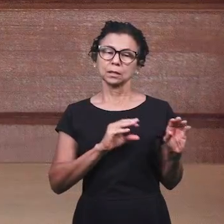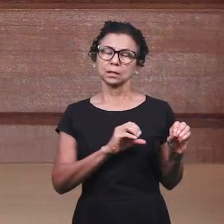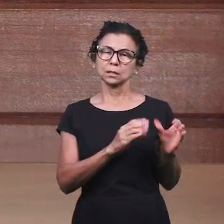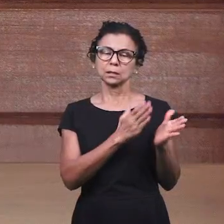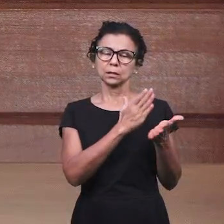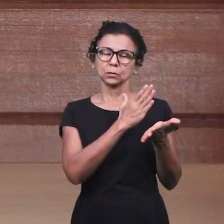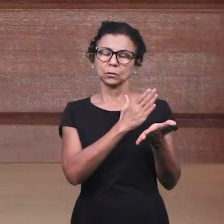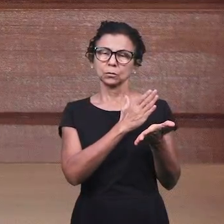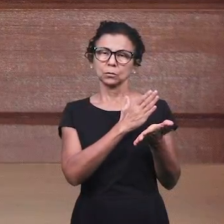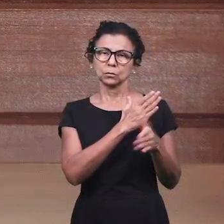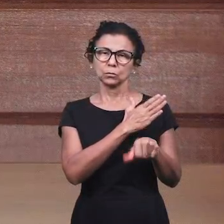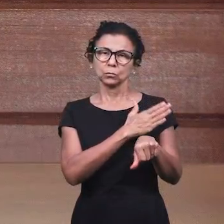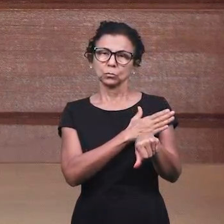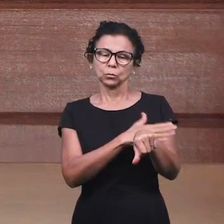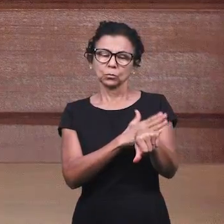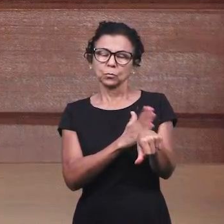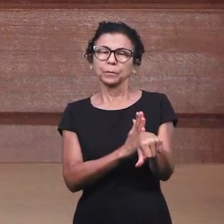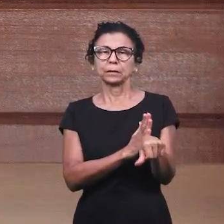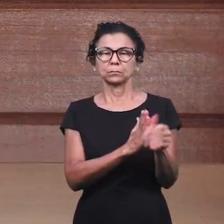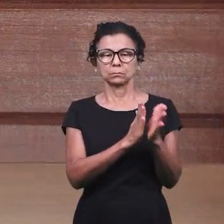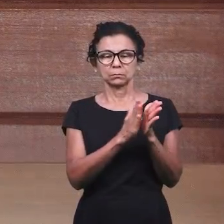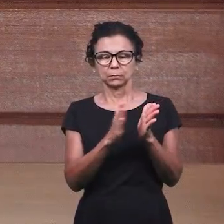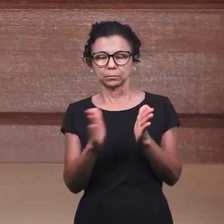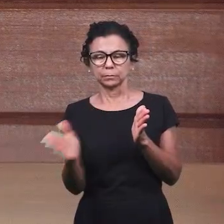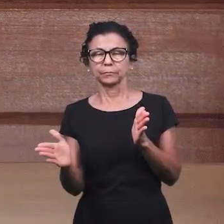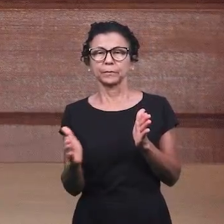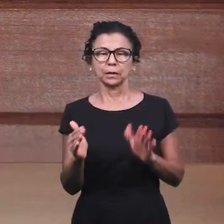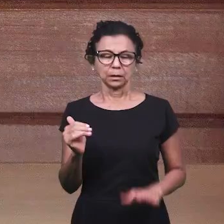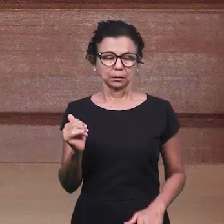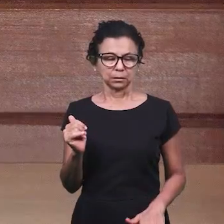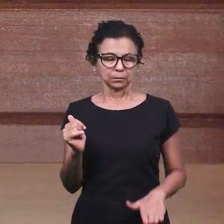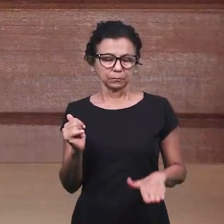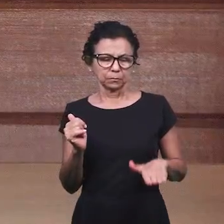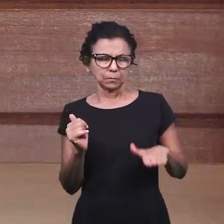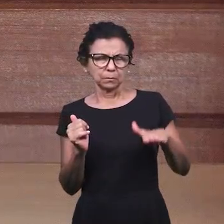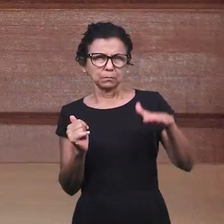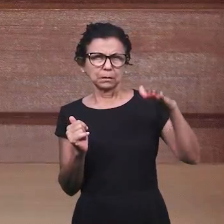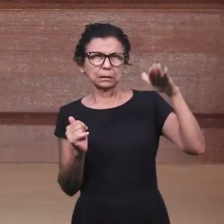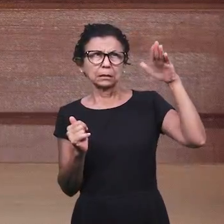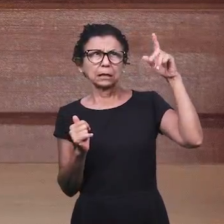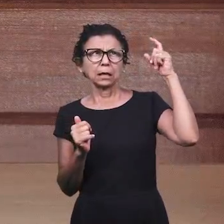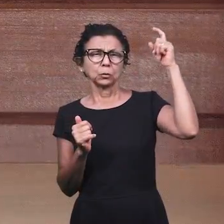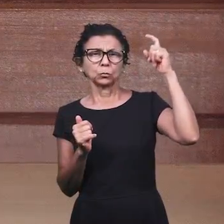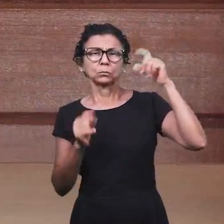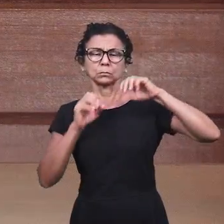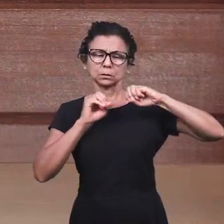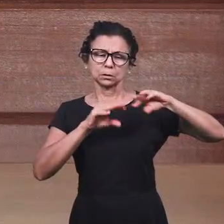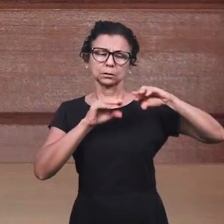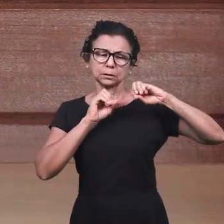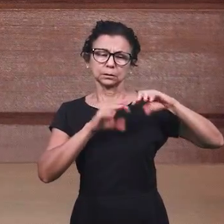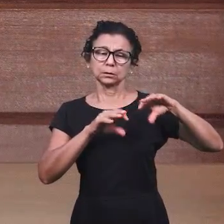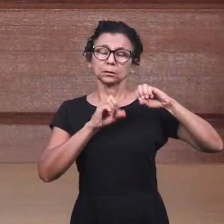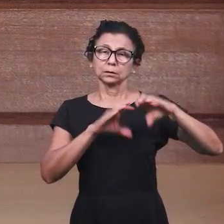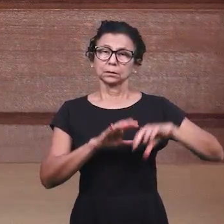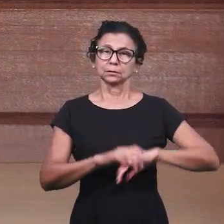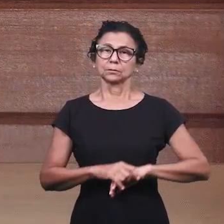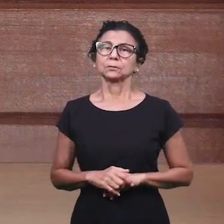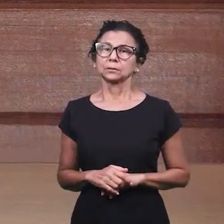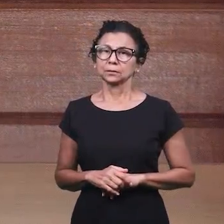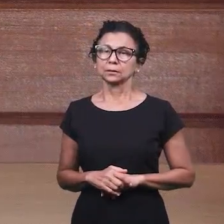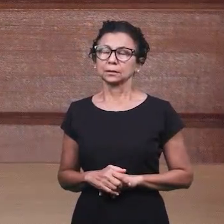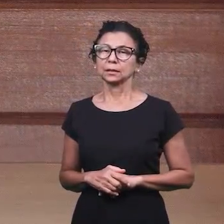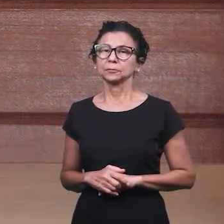outra forma. As intempéries, os problemas que vêm de fora, como que nós vamos trabalhar com isso para guardar